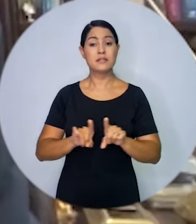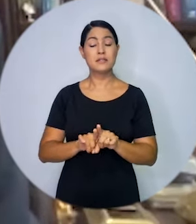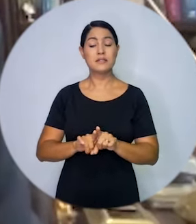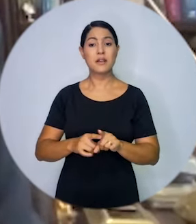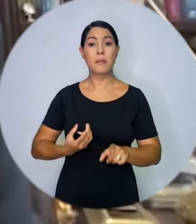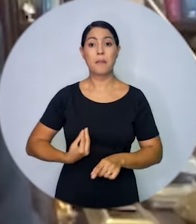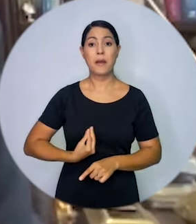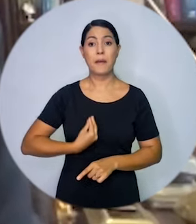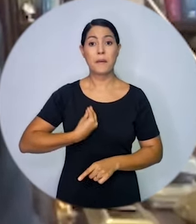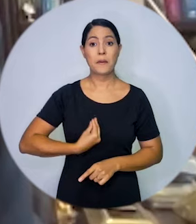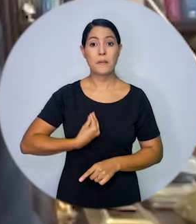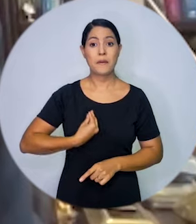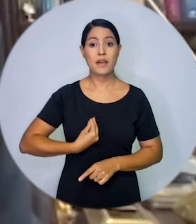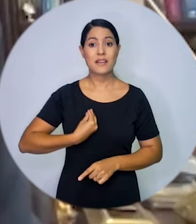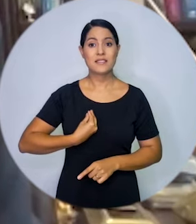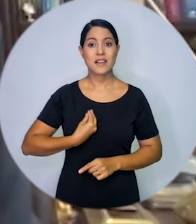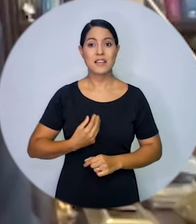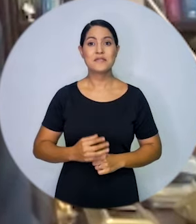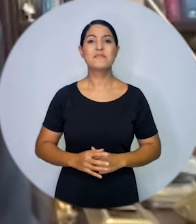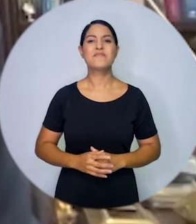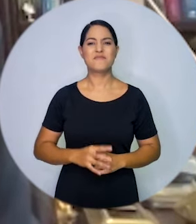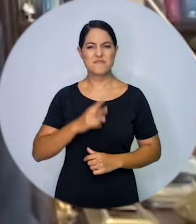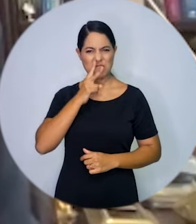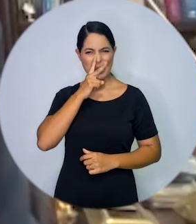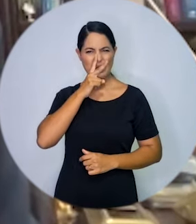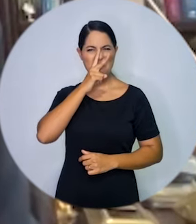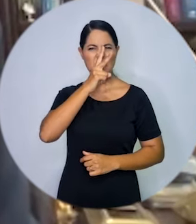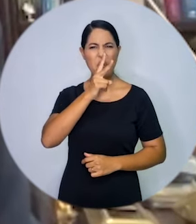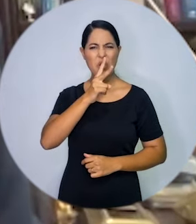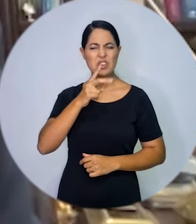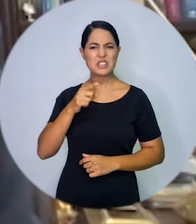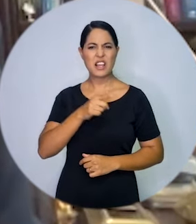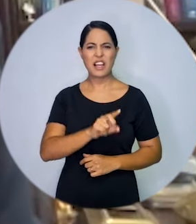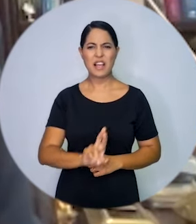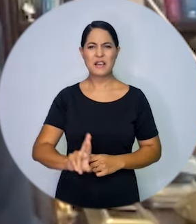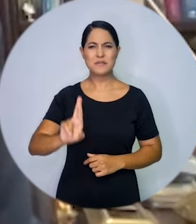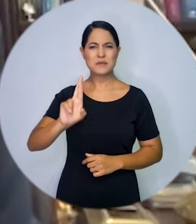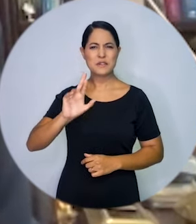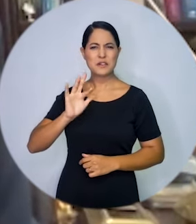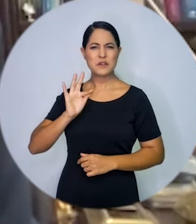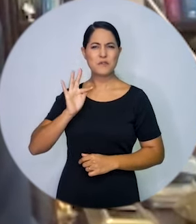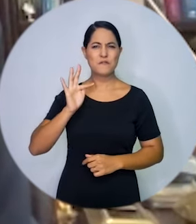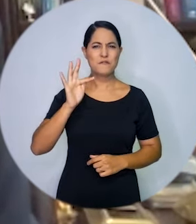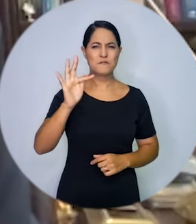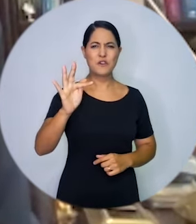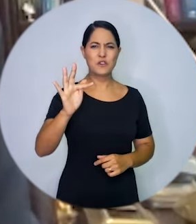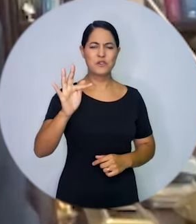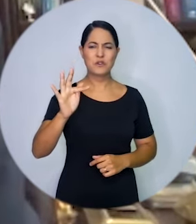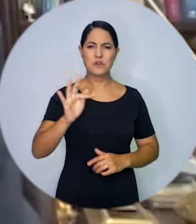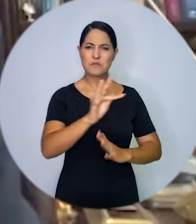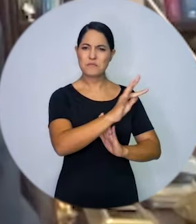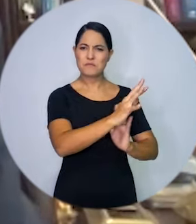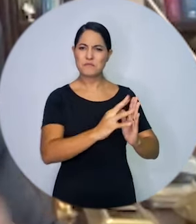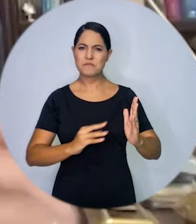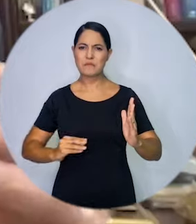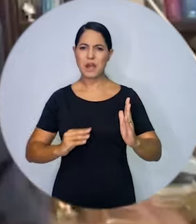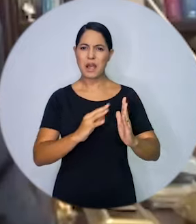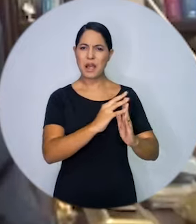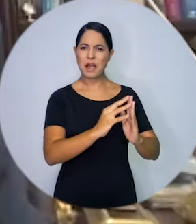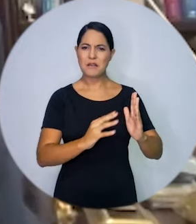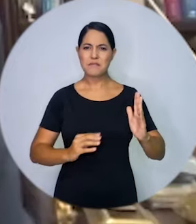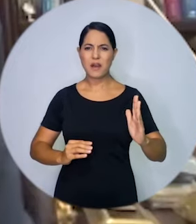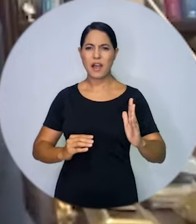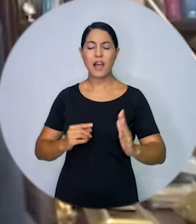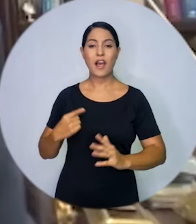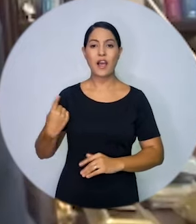representa o presente e ainda, com muita força, o futuro. O futuro pelo seu